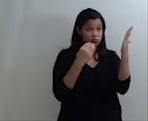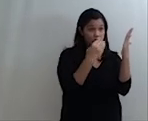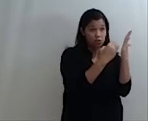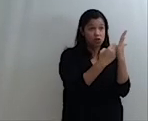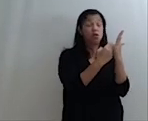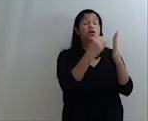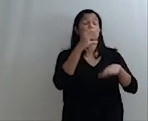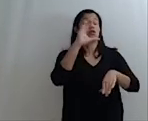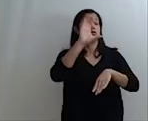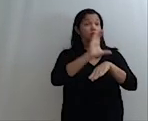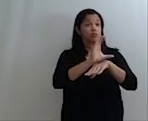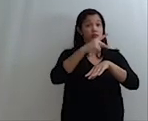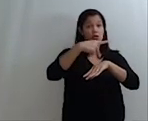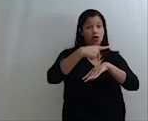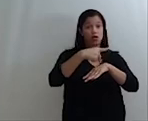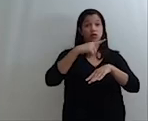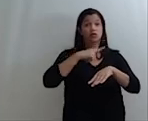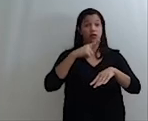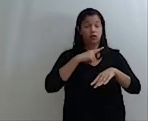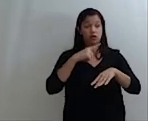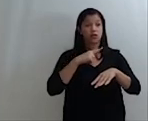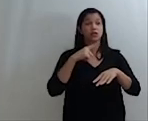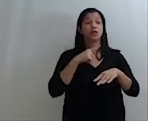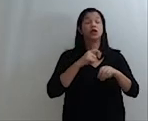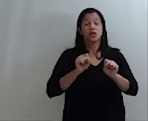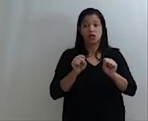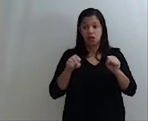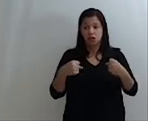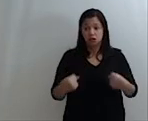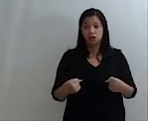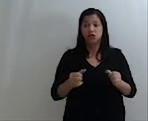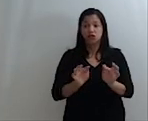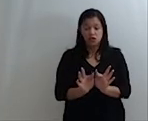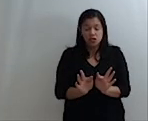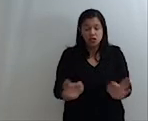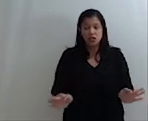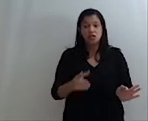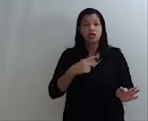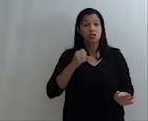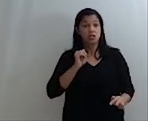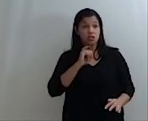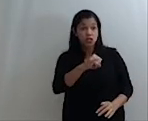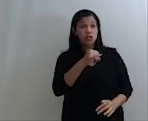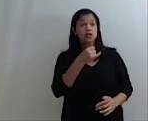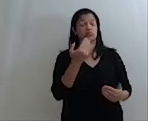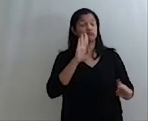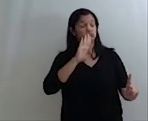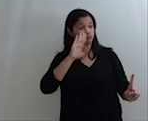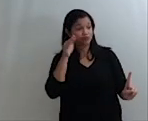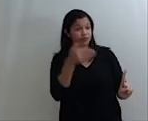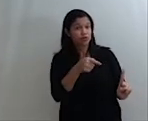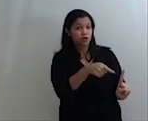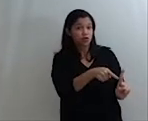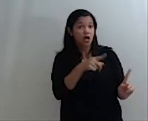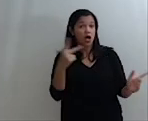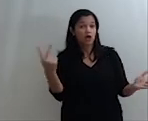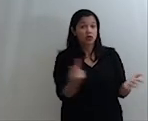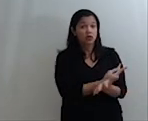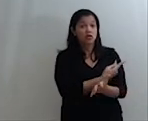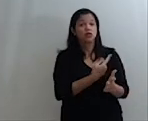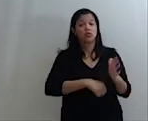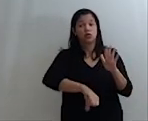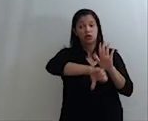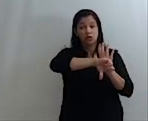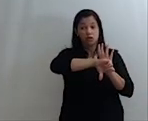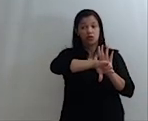formalidades constituem garantia mínima para quem se encontra na condição de suspeito da prática de um crime segundo à